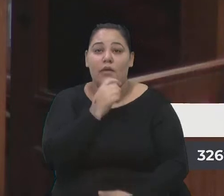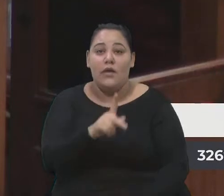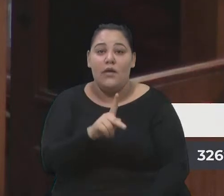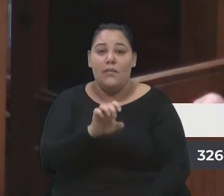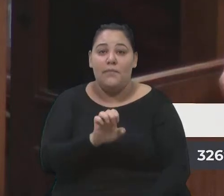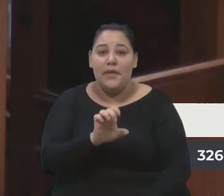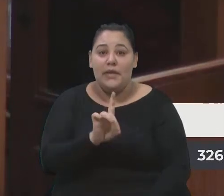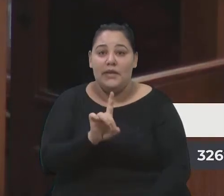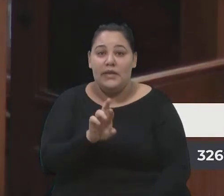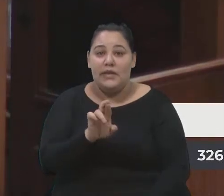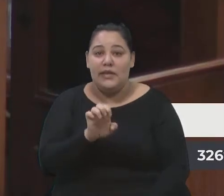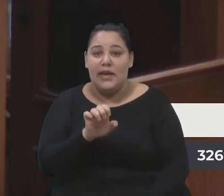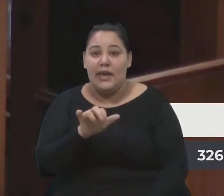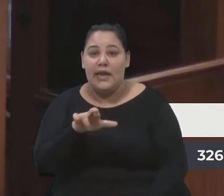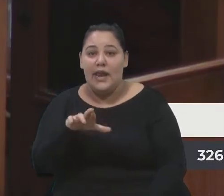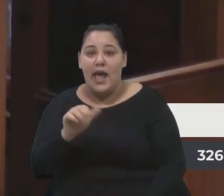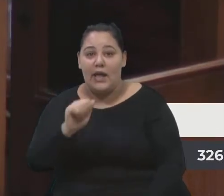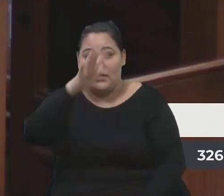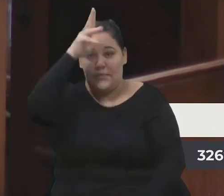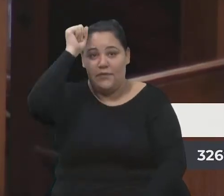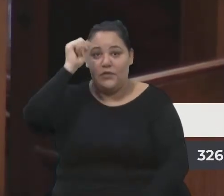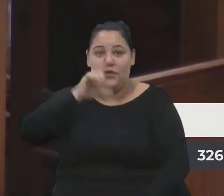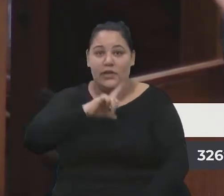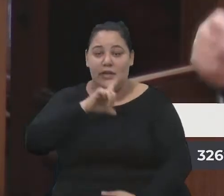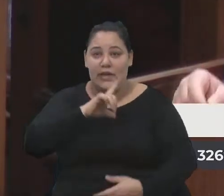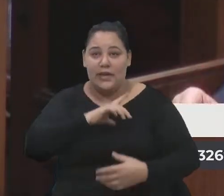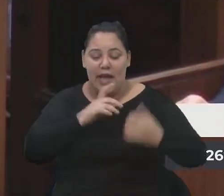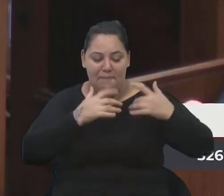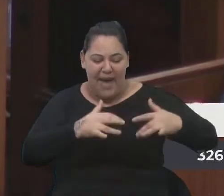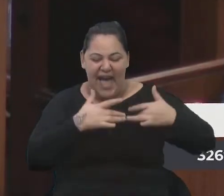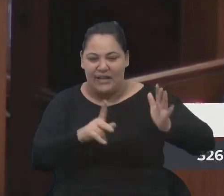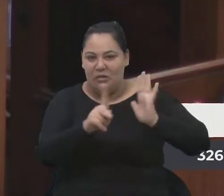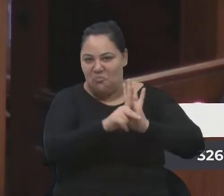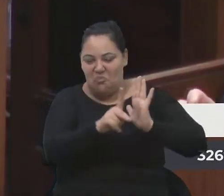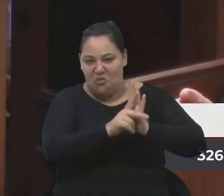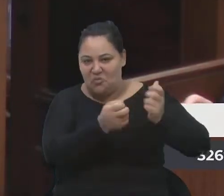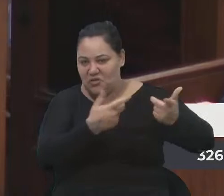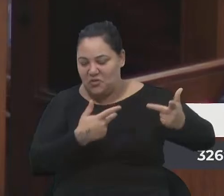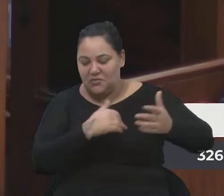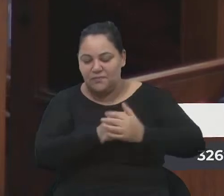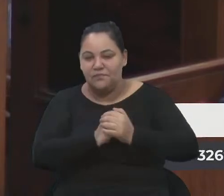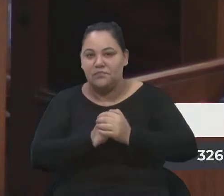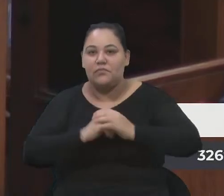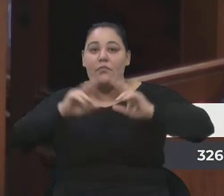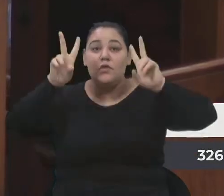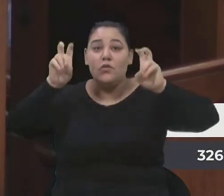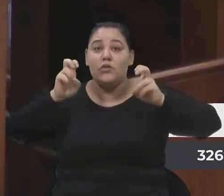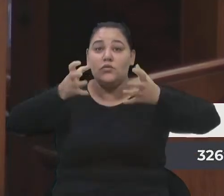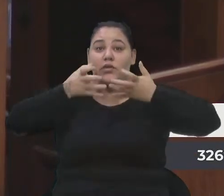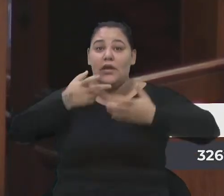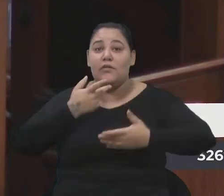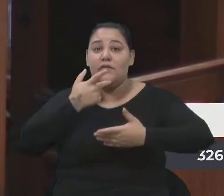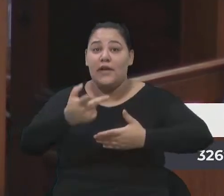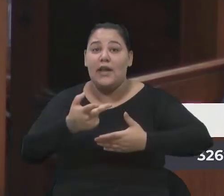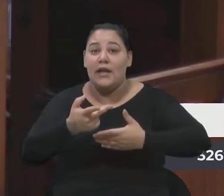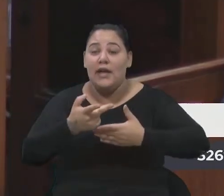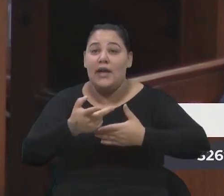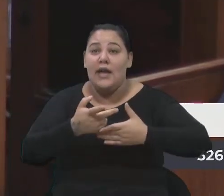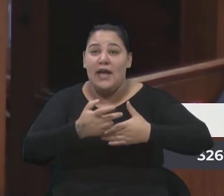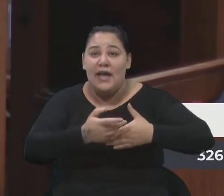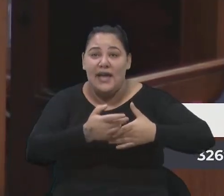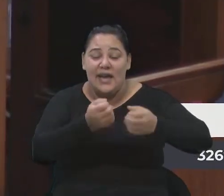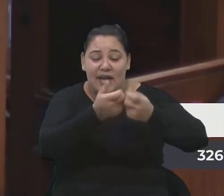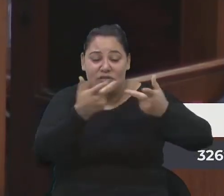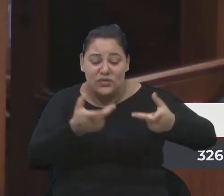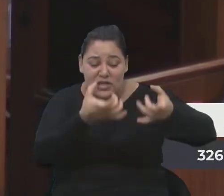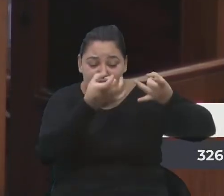o britador. O assunto que eu quero falar aqui é a respeito dos entulhos de obra,